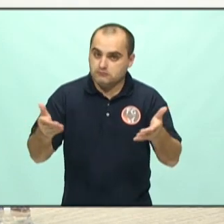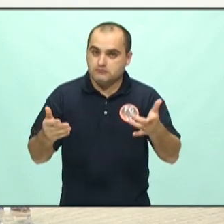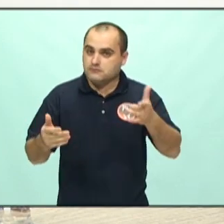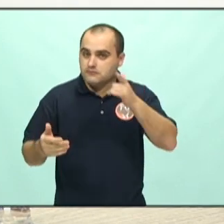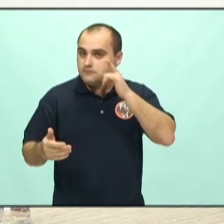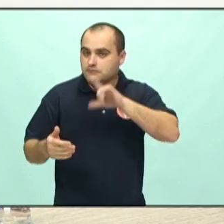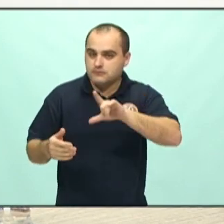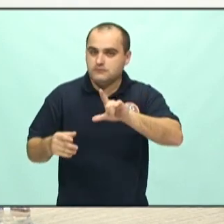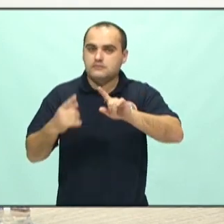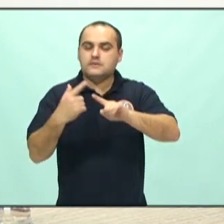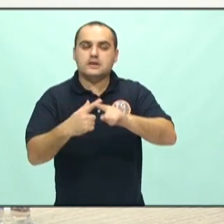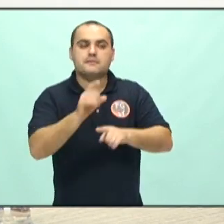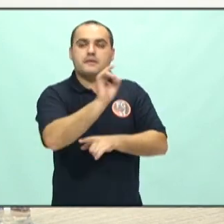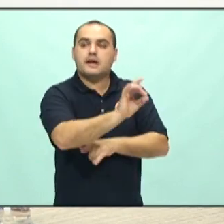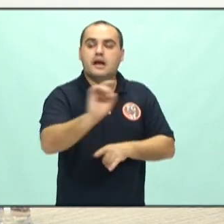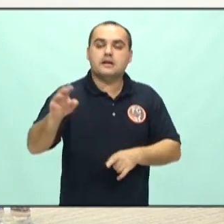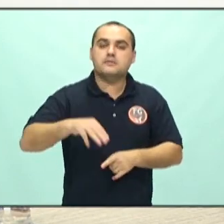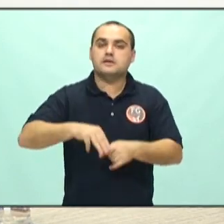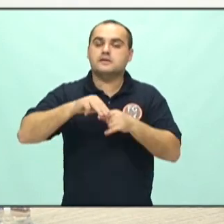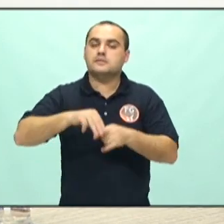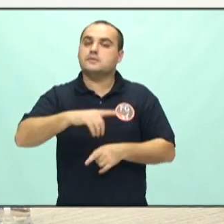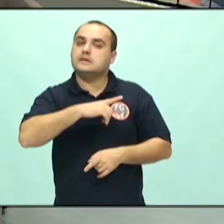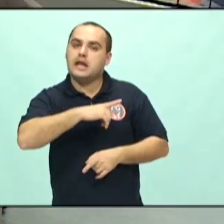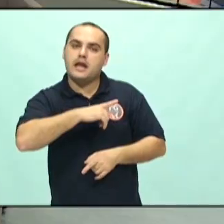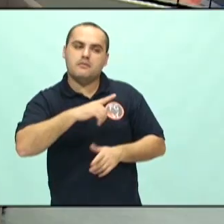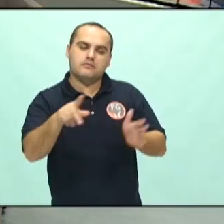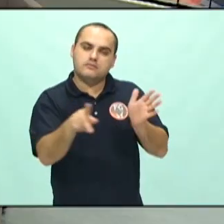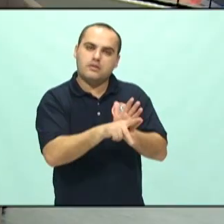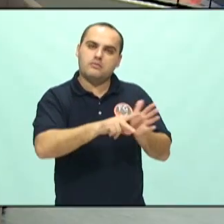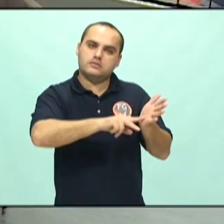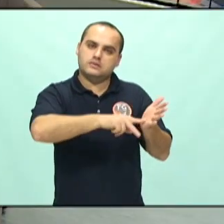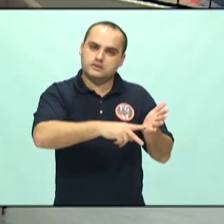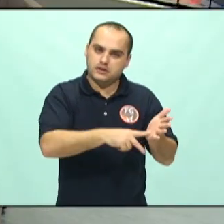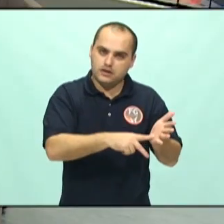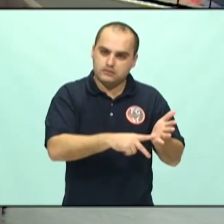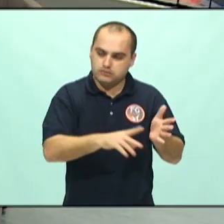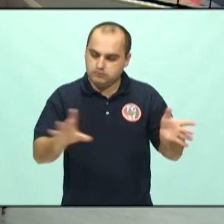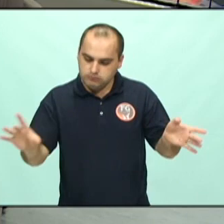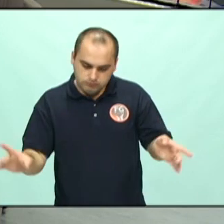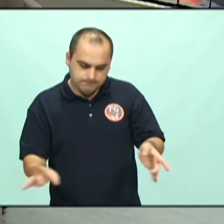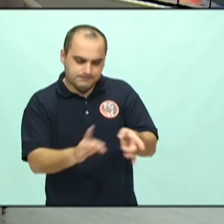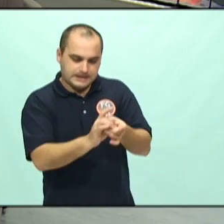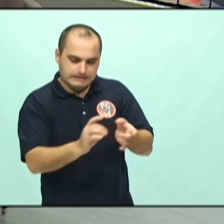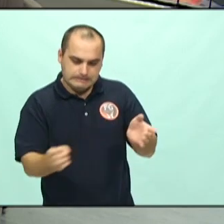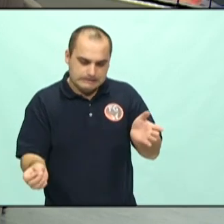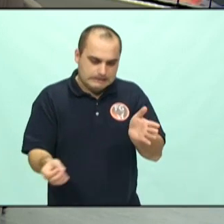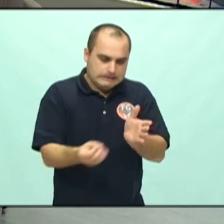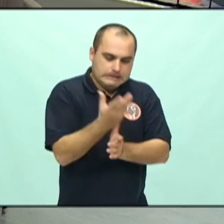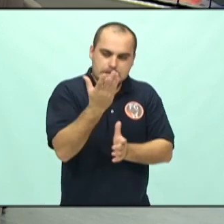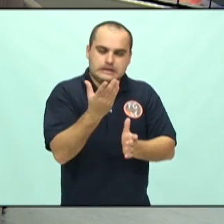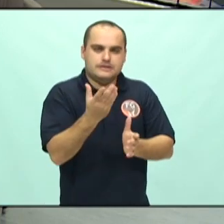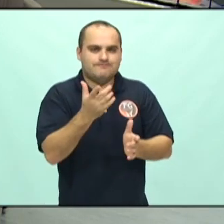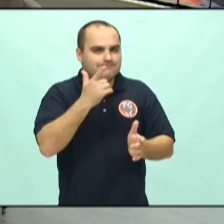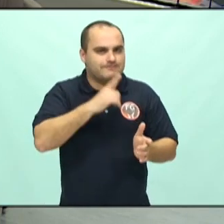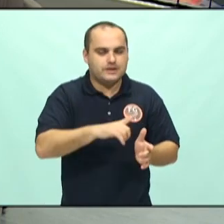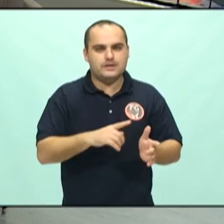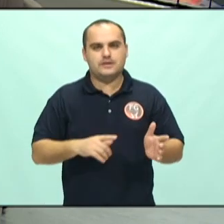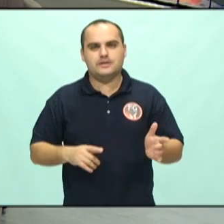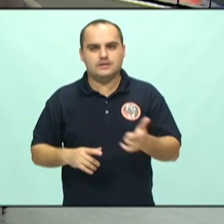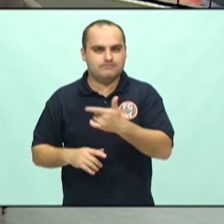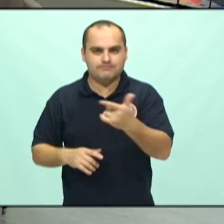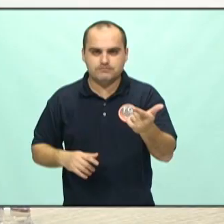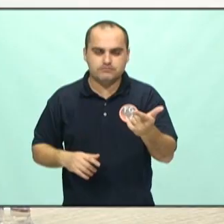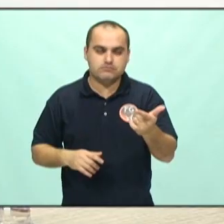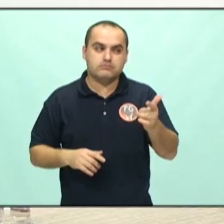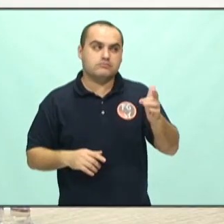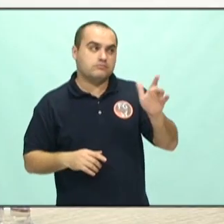cada município tem o seu sindicato, de estar englobando, né, fundindo um sindicato com o outro. Até porque... Isso é bom, né? Por um